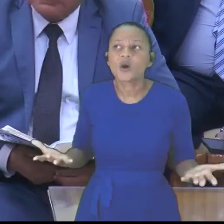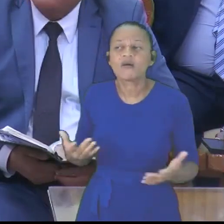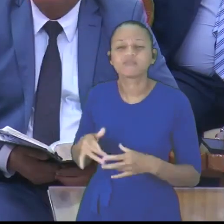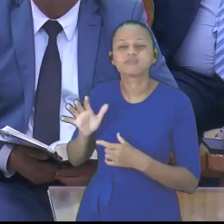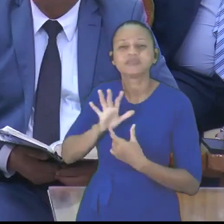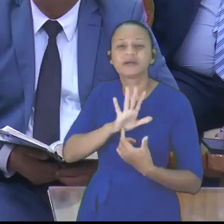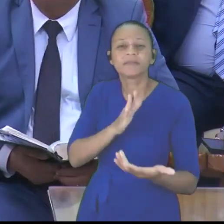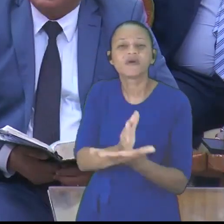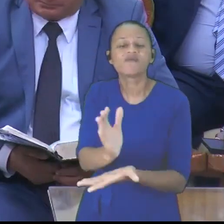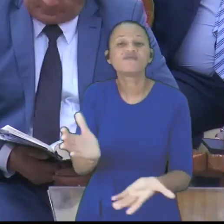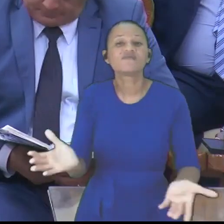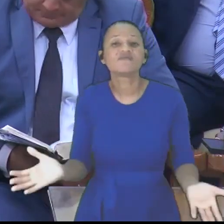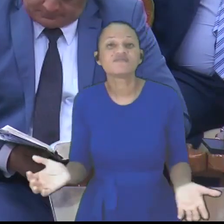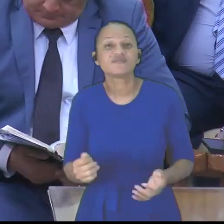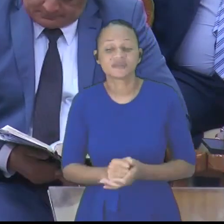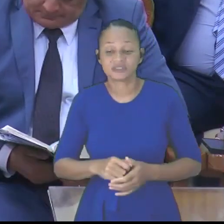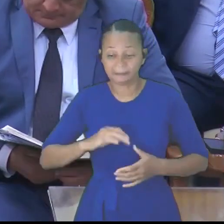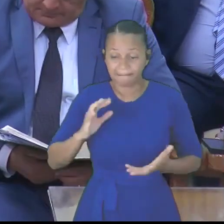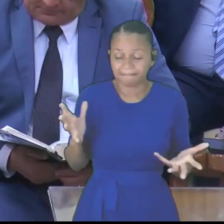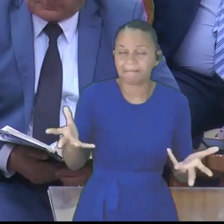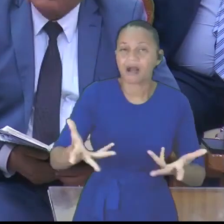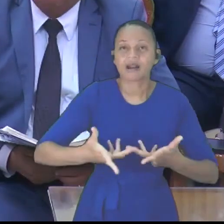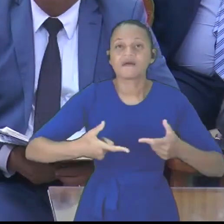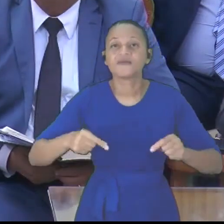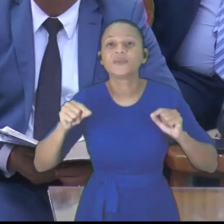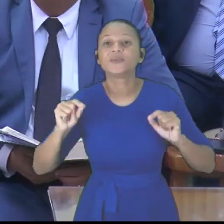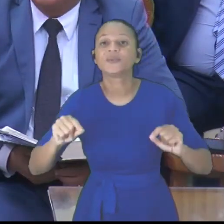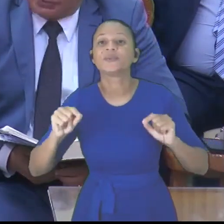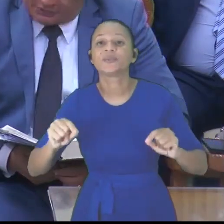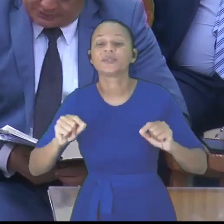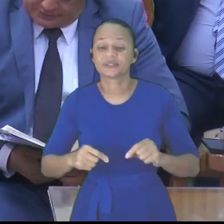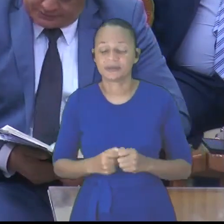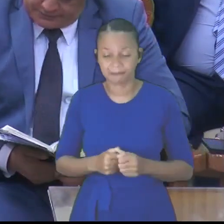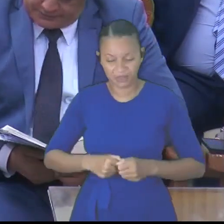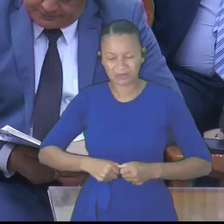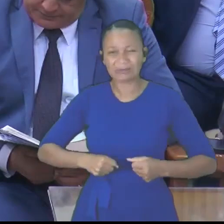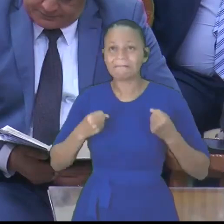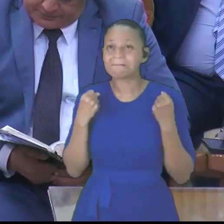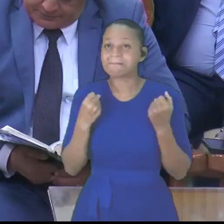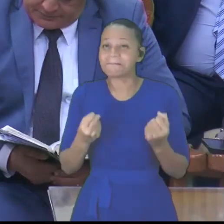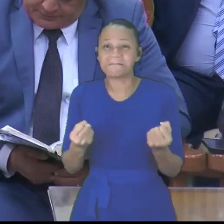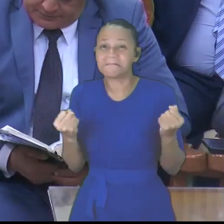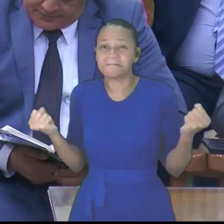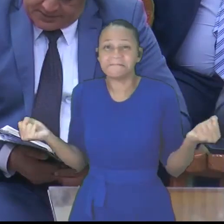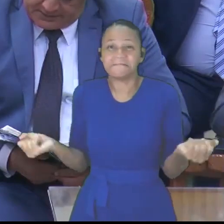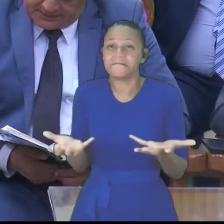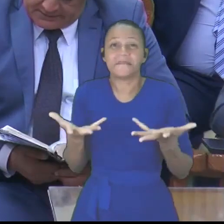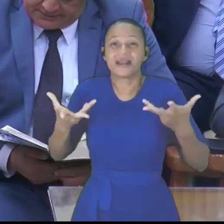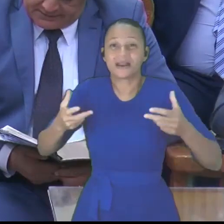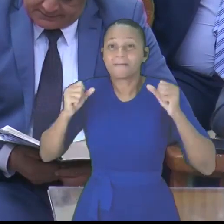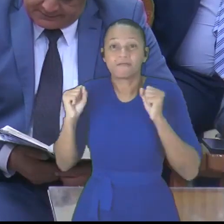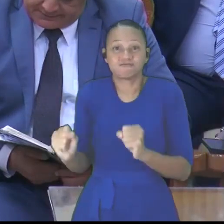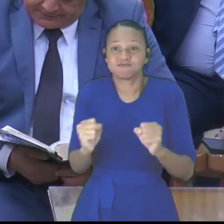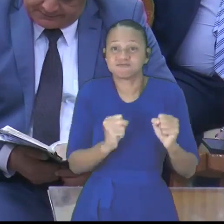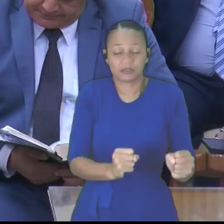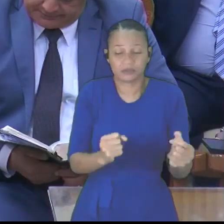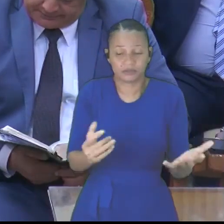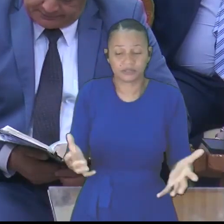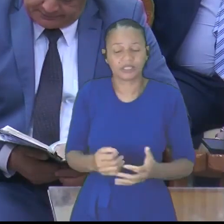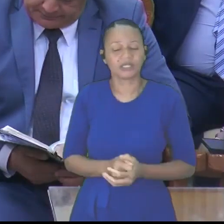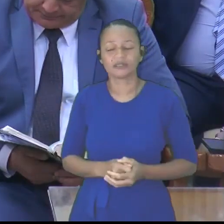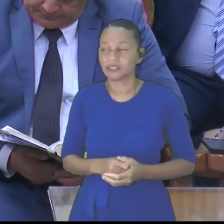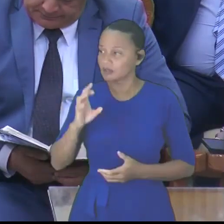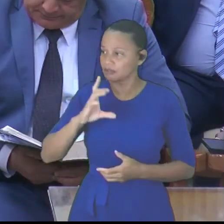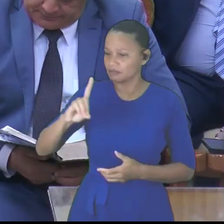estava aprovado? Maravilhas, que mais? Prodígios e que mais? Sinais. Que Deus fez